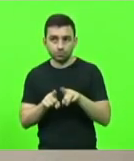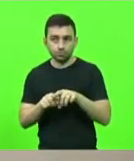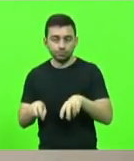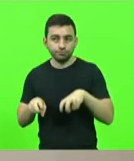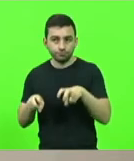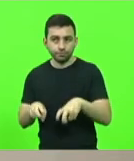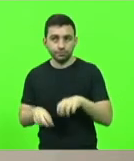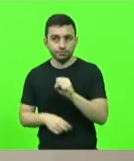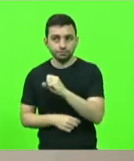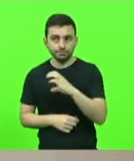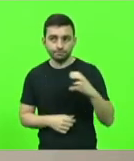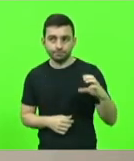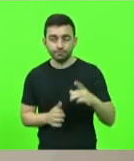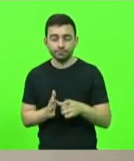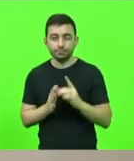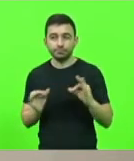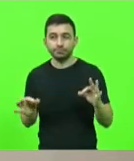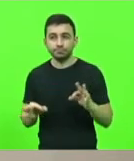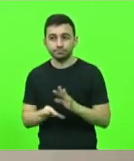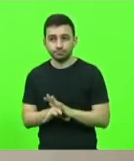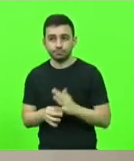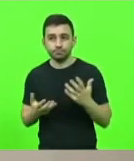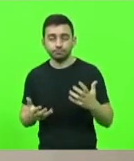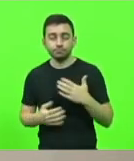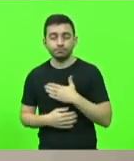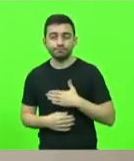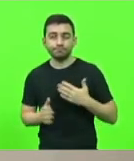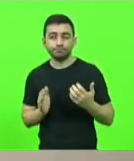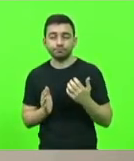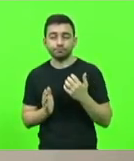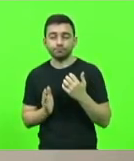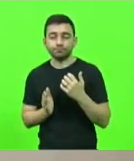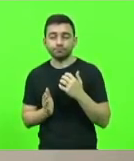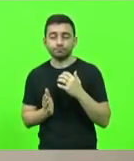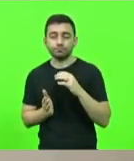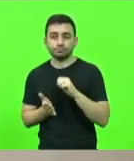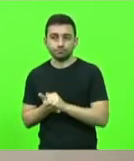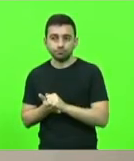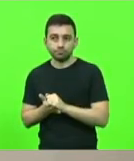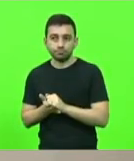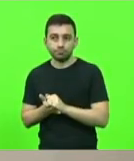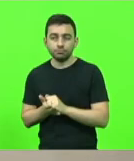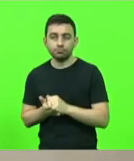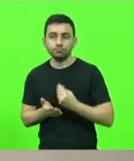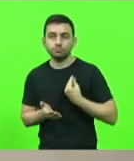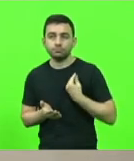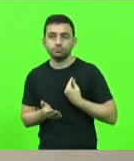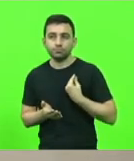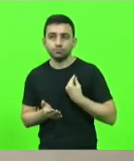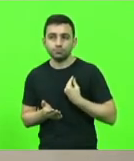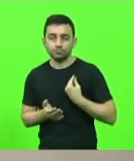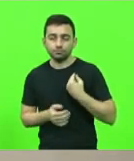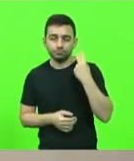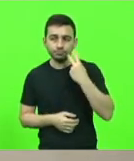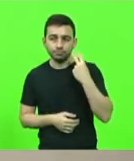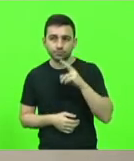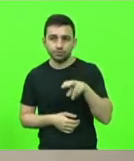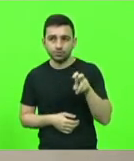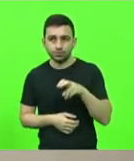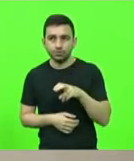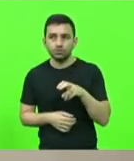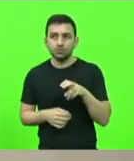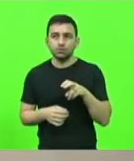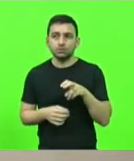Catarina antes de encerrar a sessão também gostaria de registrar a presença aqui dos Vereadores de Xaxim Vereador